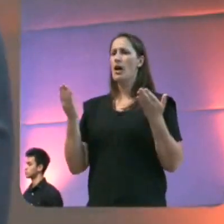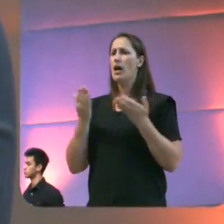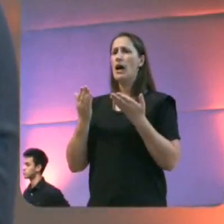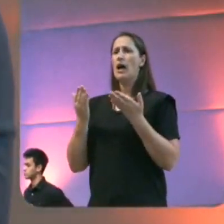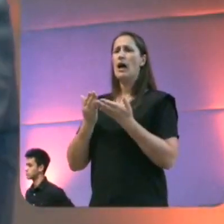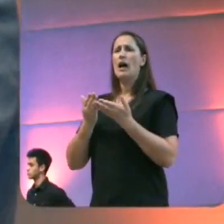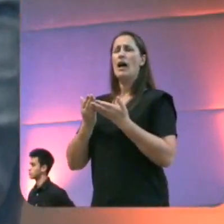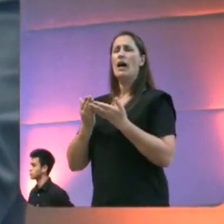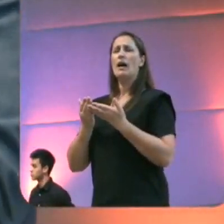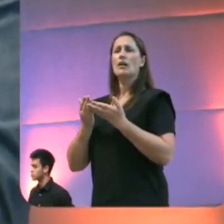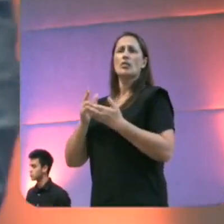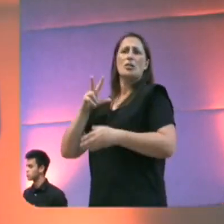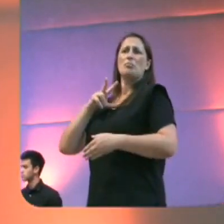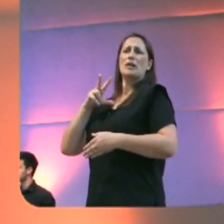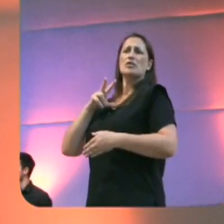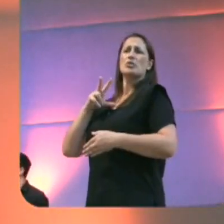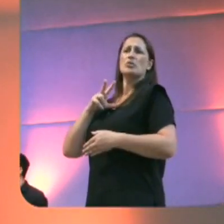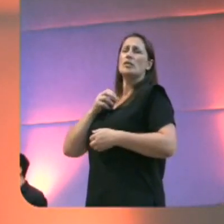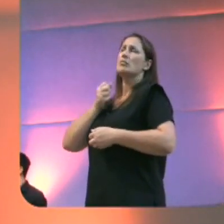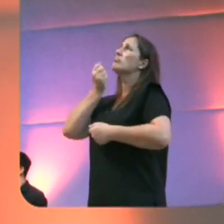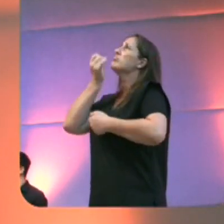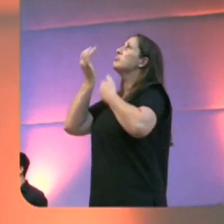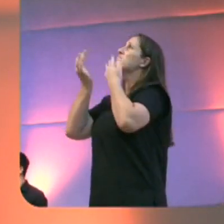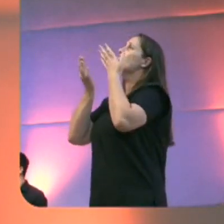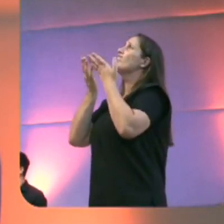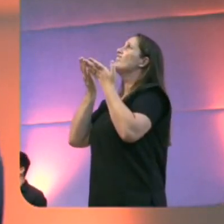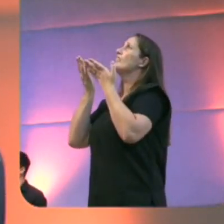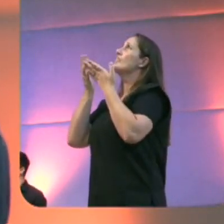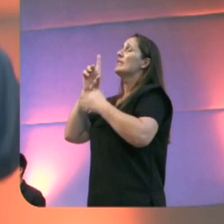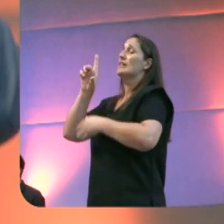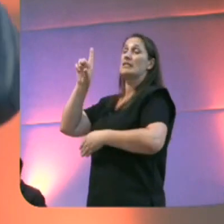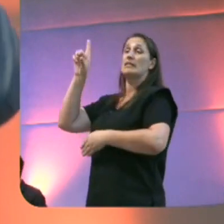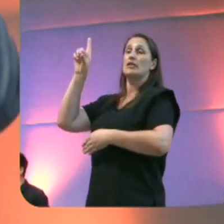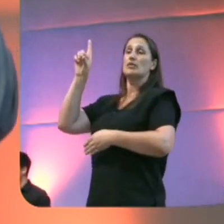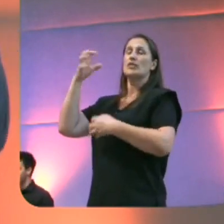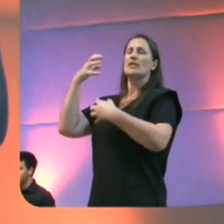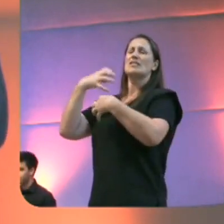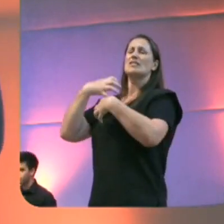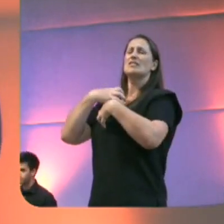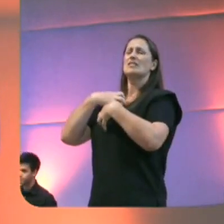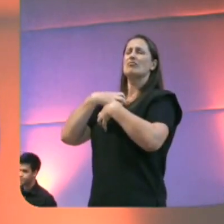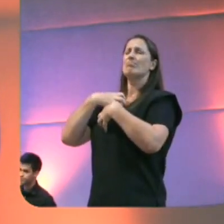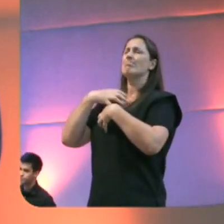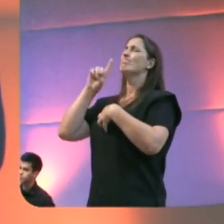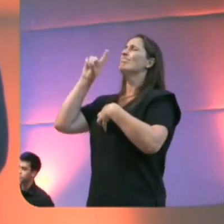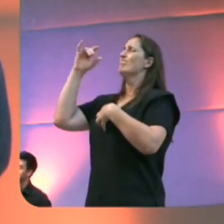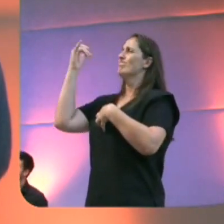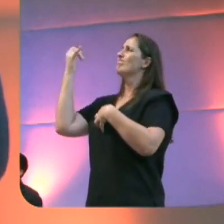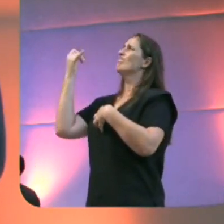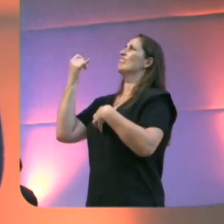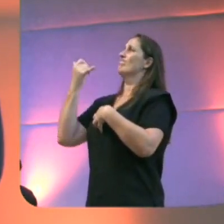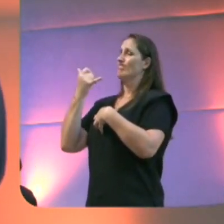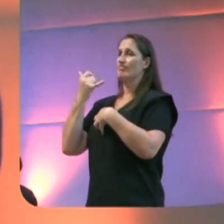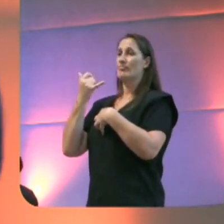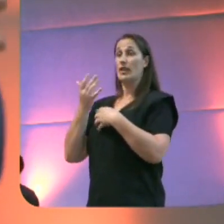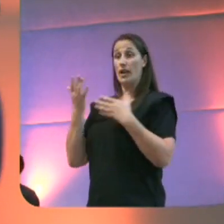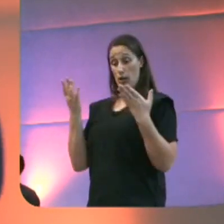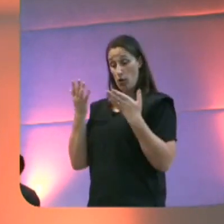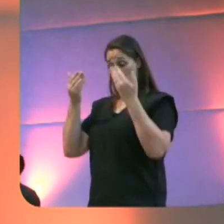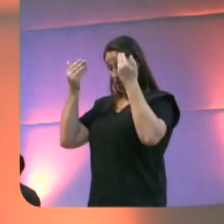meu coração nesse assunto. Eu senti, eu ouvi a Tua voz, e eu estou